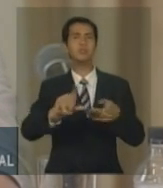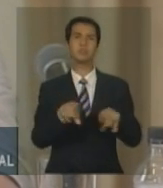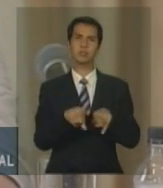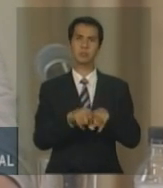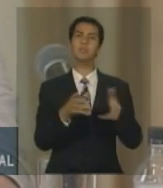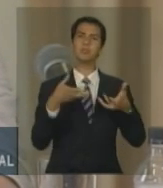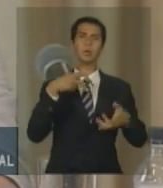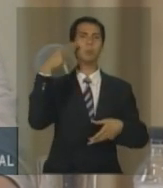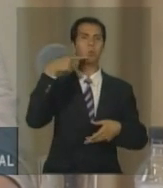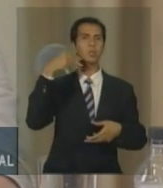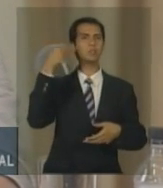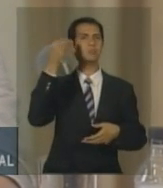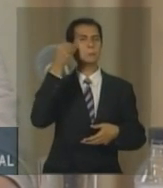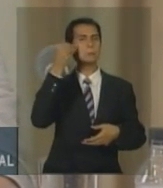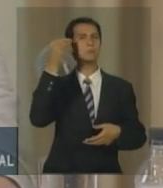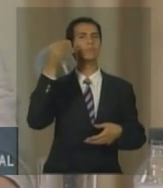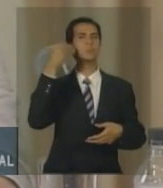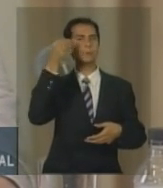recursos políticos.